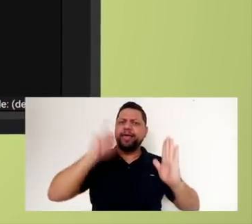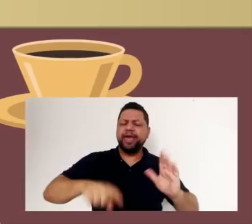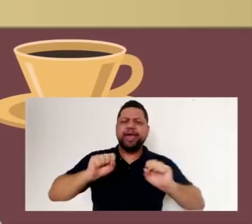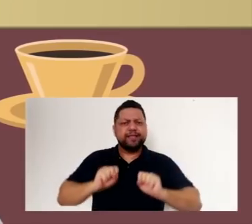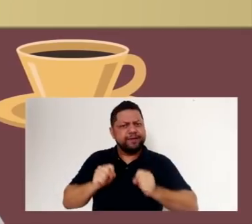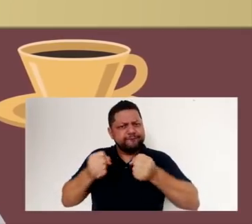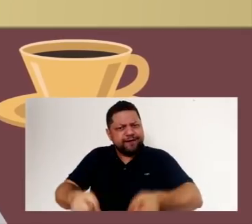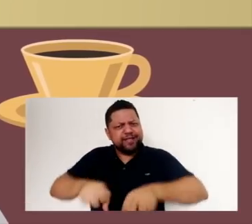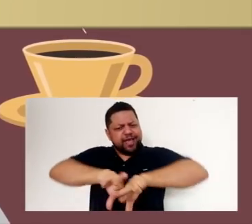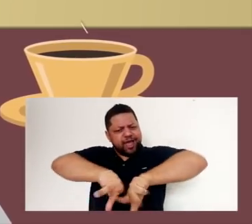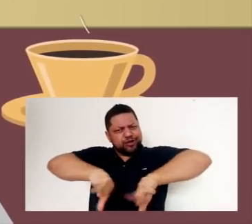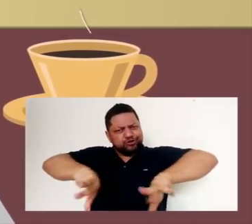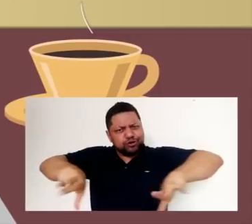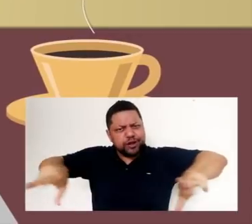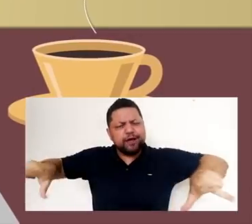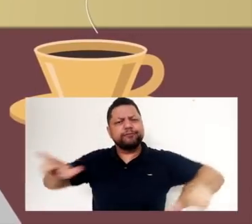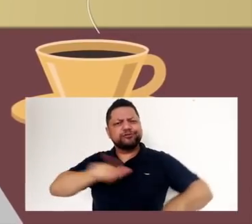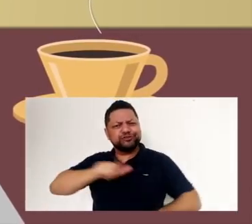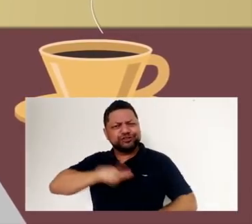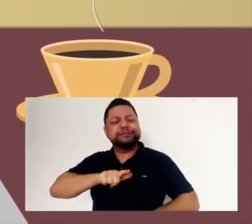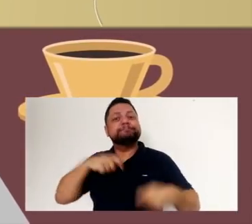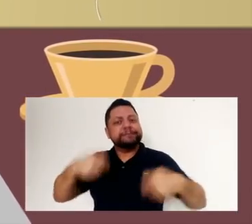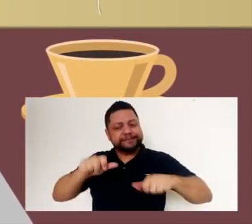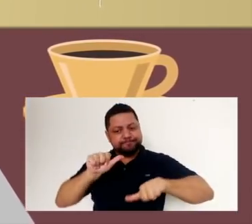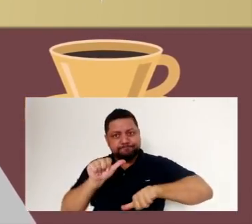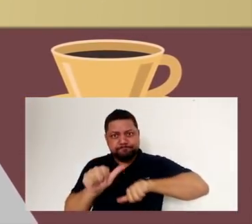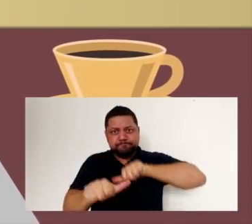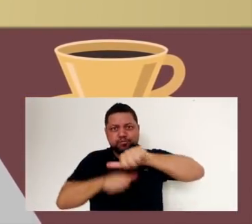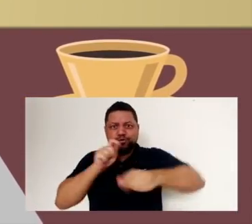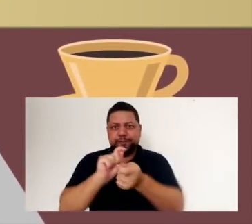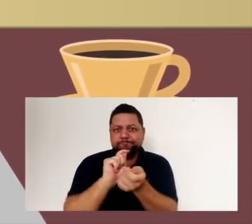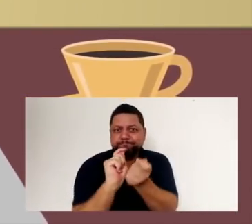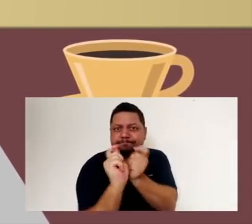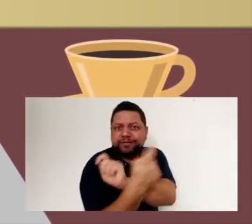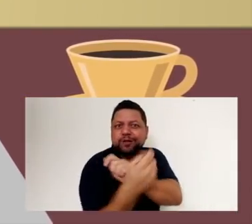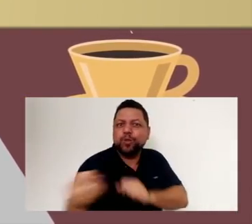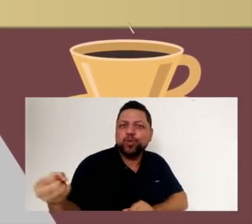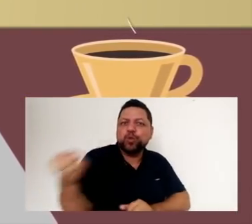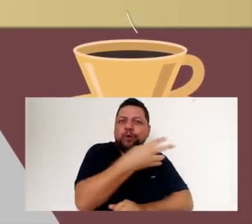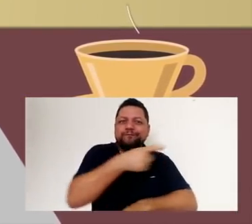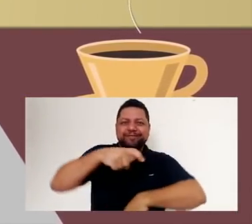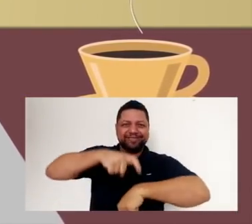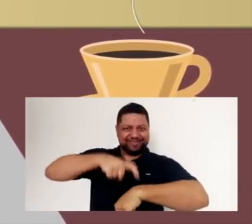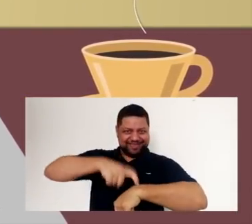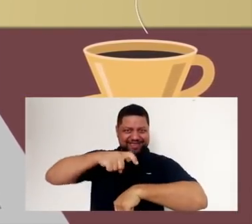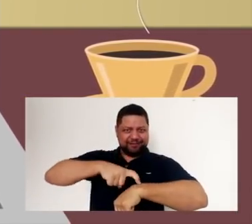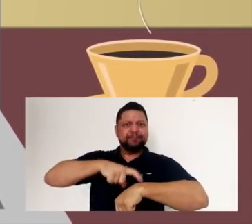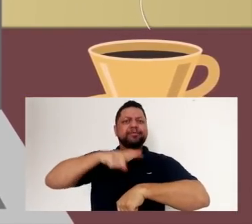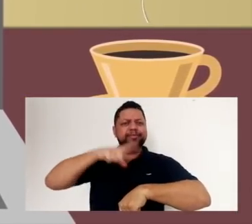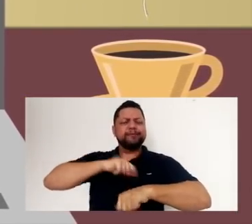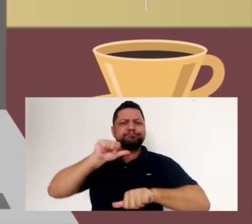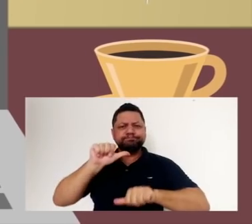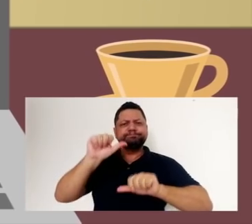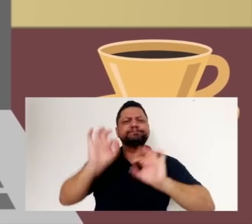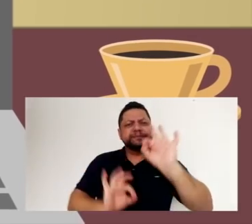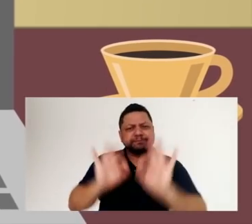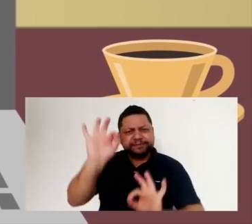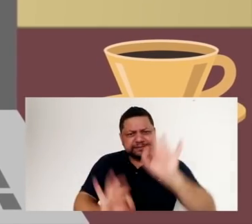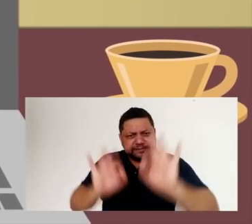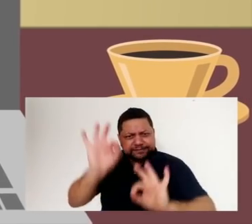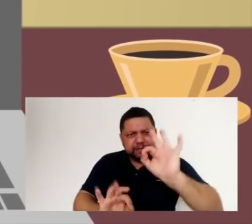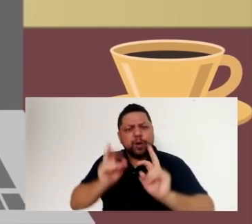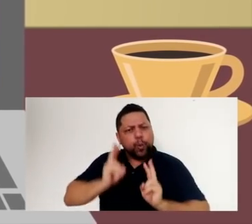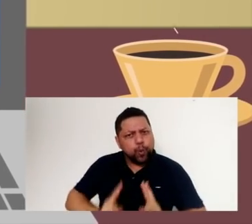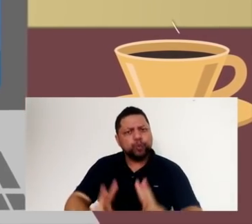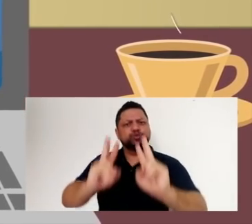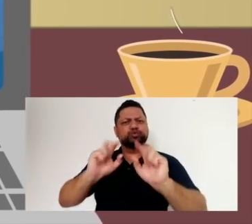das questões regionais, também precisamos nos adequar aos novos tempos, buscando formatos híbridos para